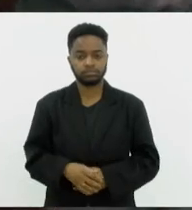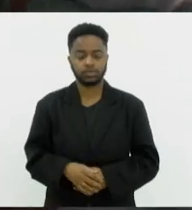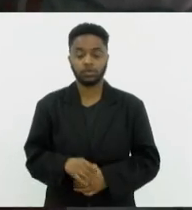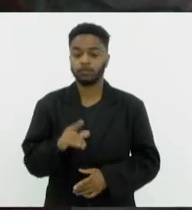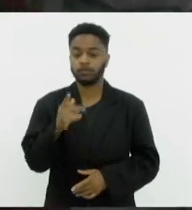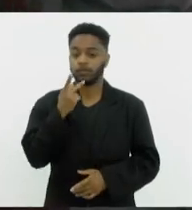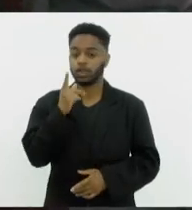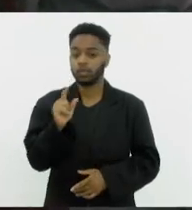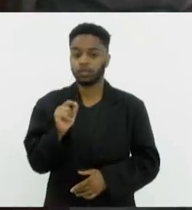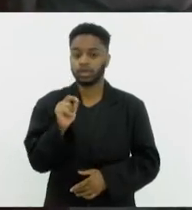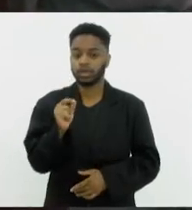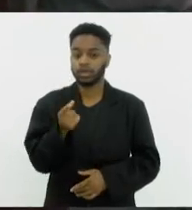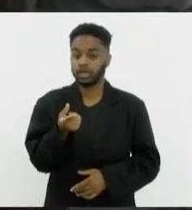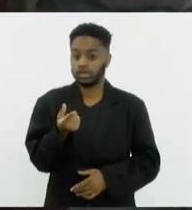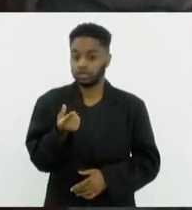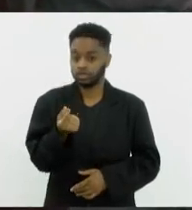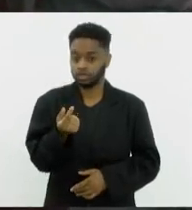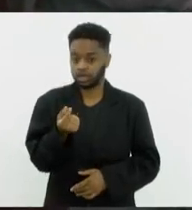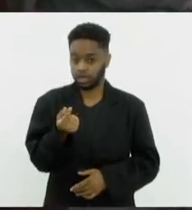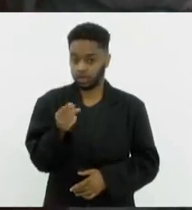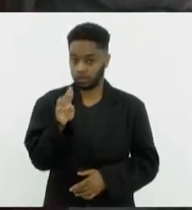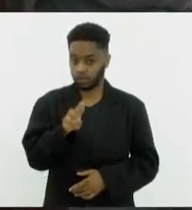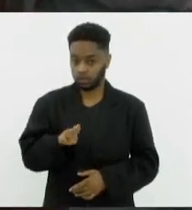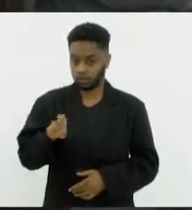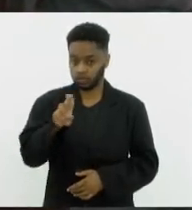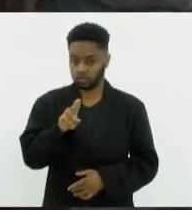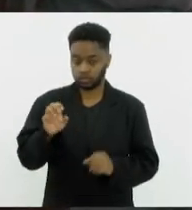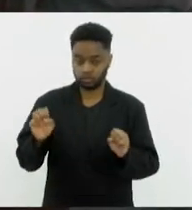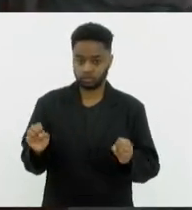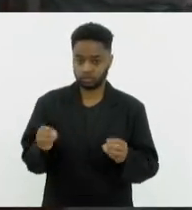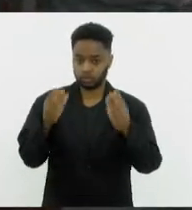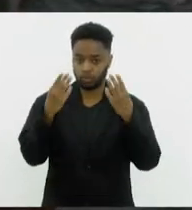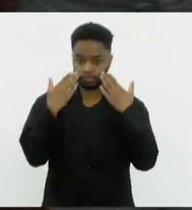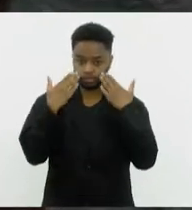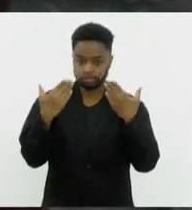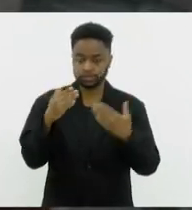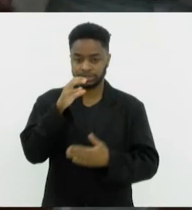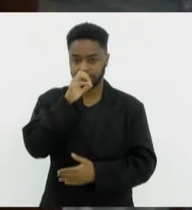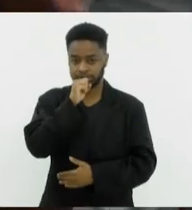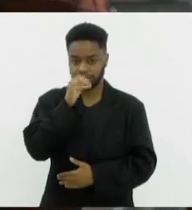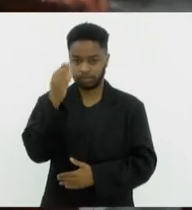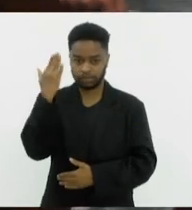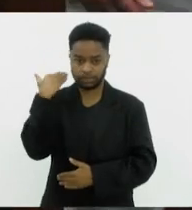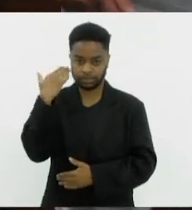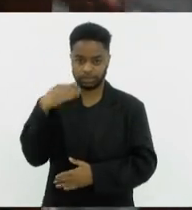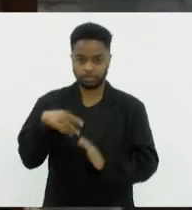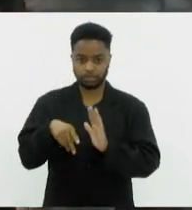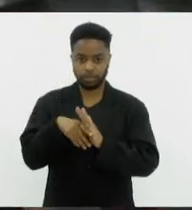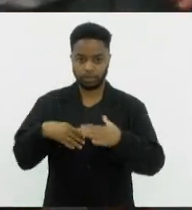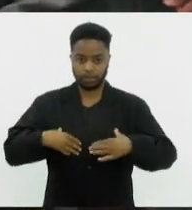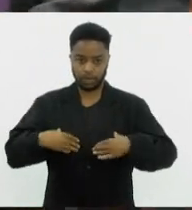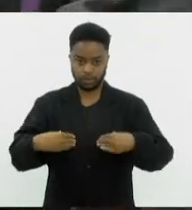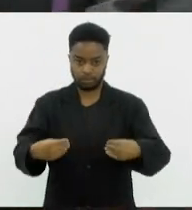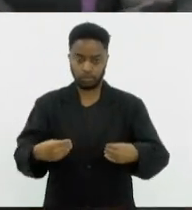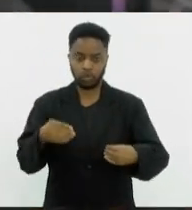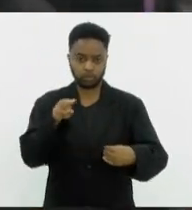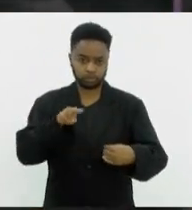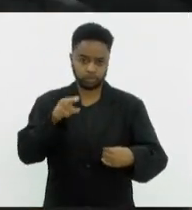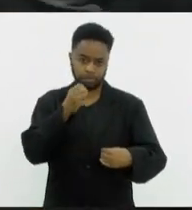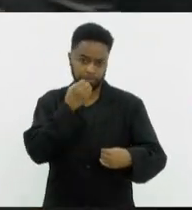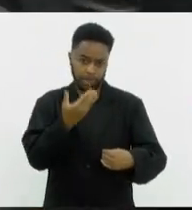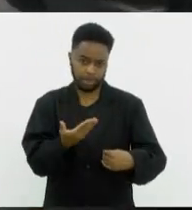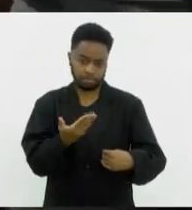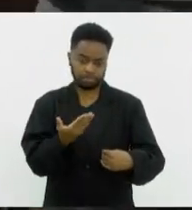dinheiro usado naquele show de horrores, sábado passado, da Madonna, foi bem empregado.